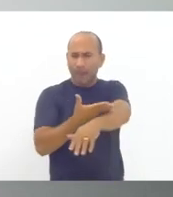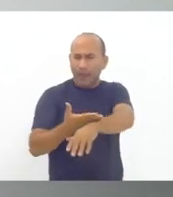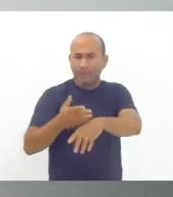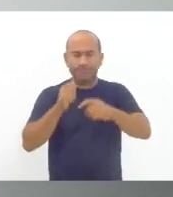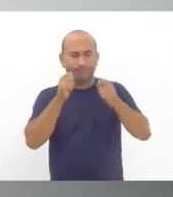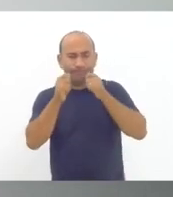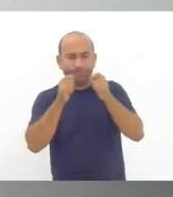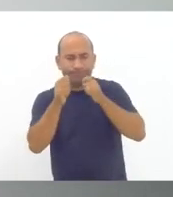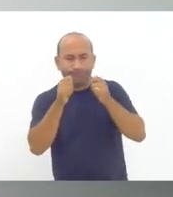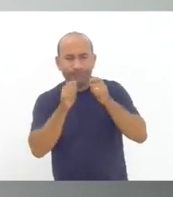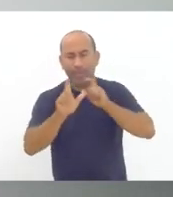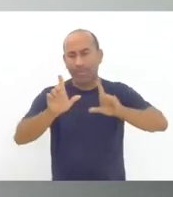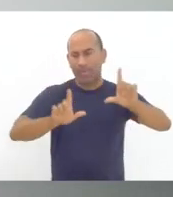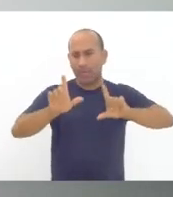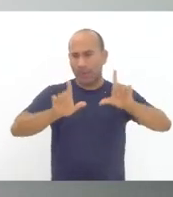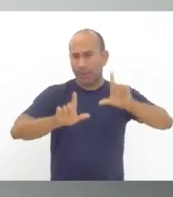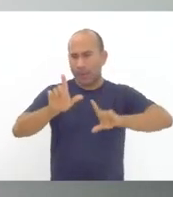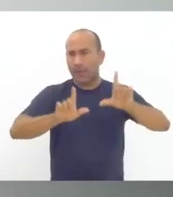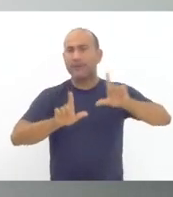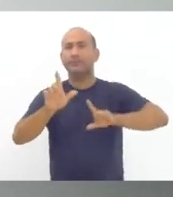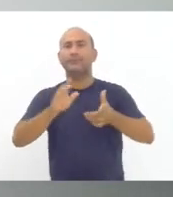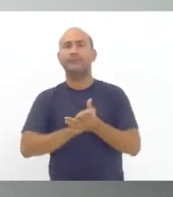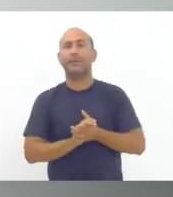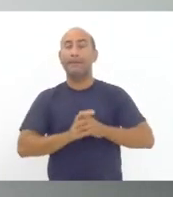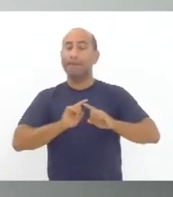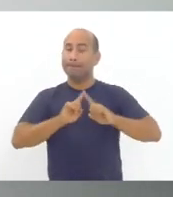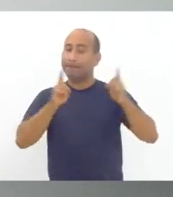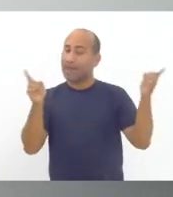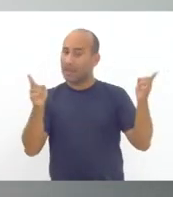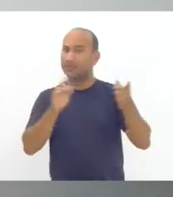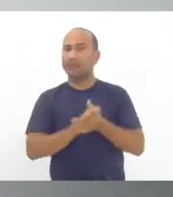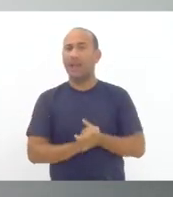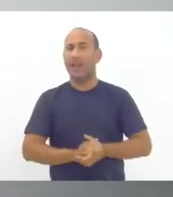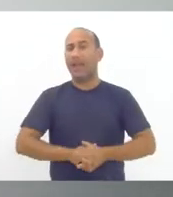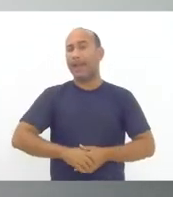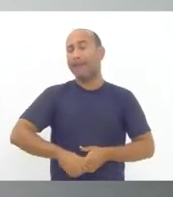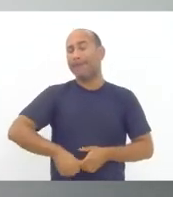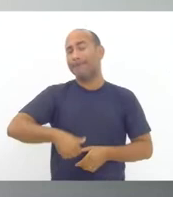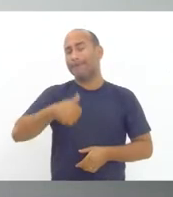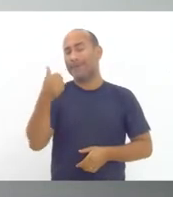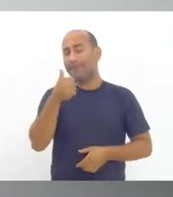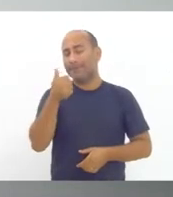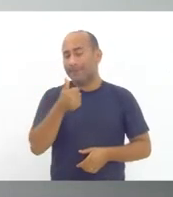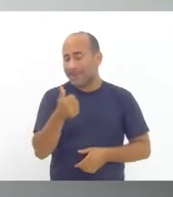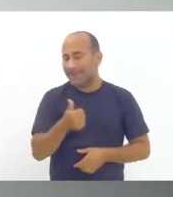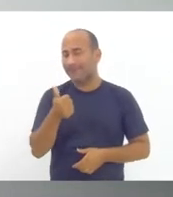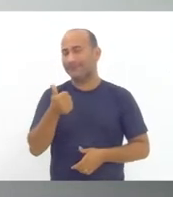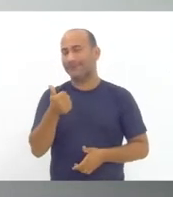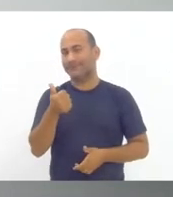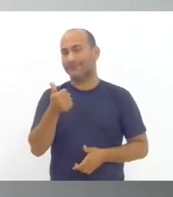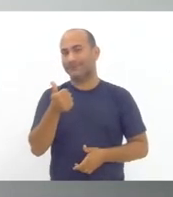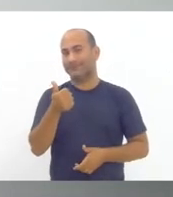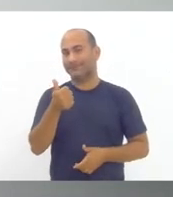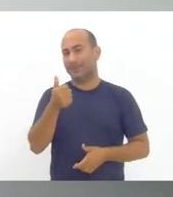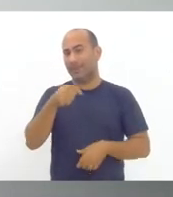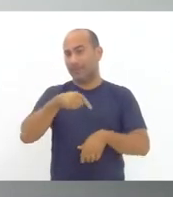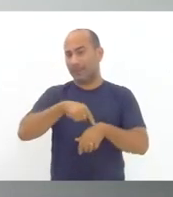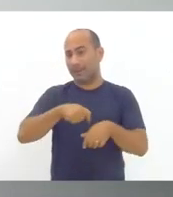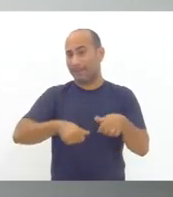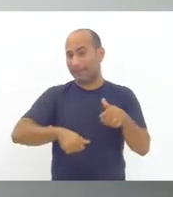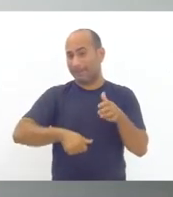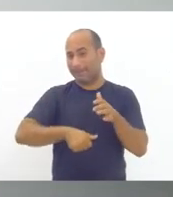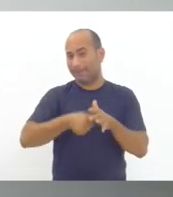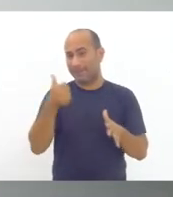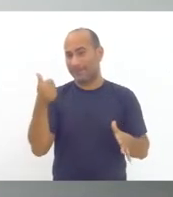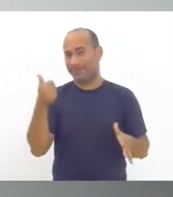para TV para mídia impressa mas é a primeira vez que pisei numa rádio eu dei de cara com